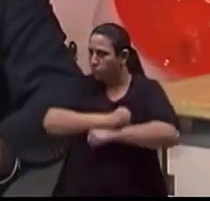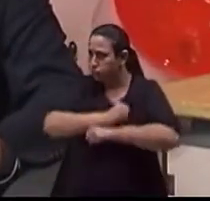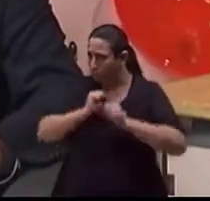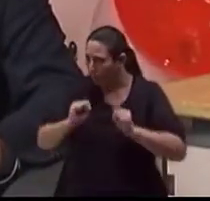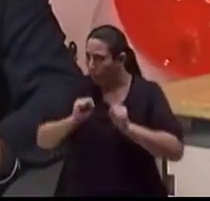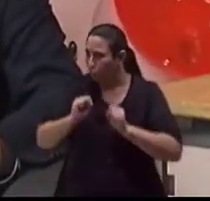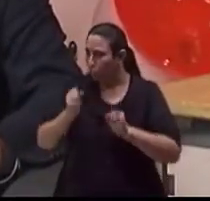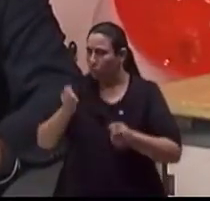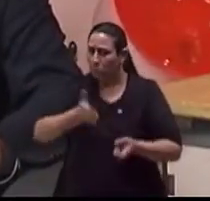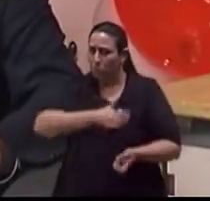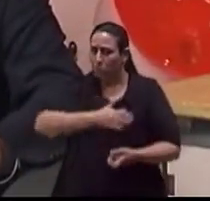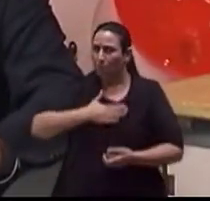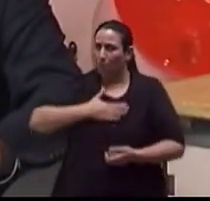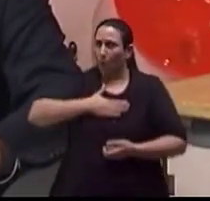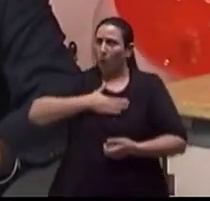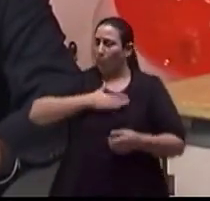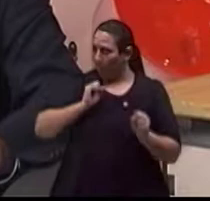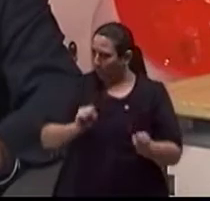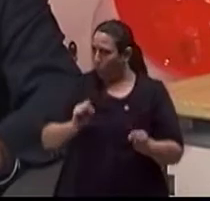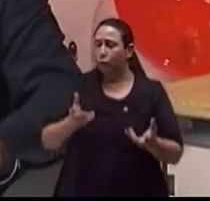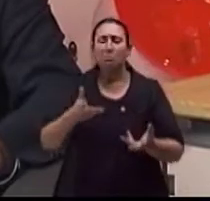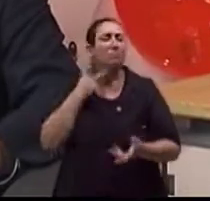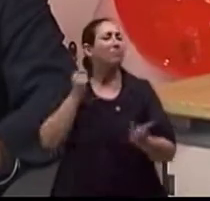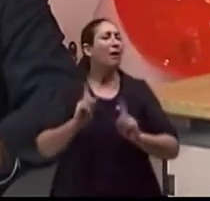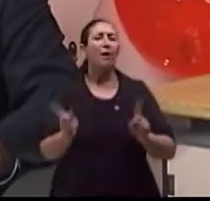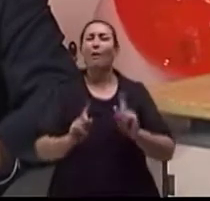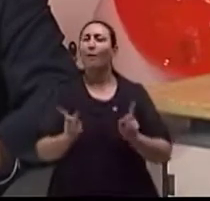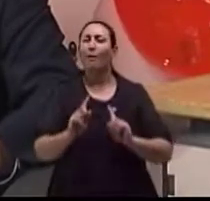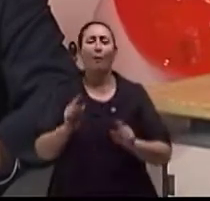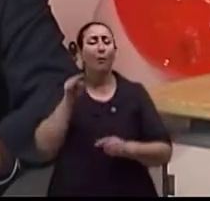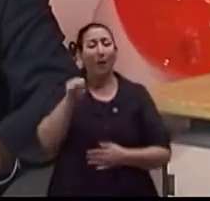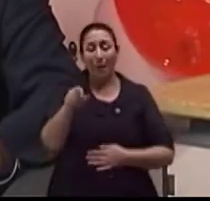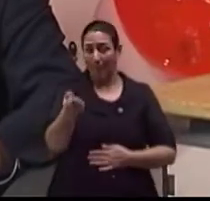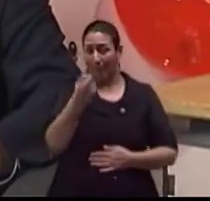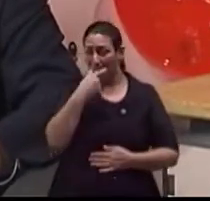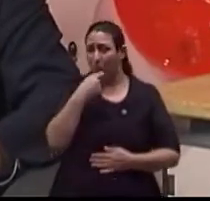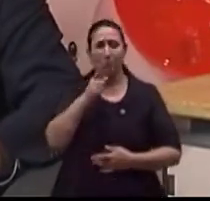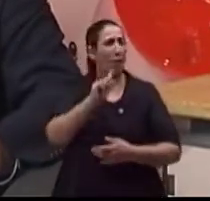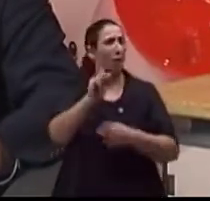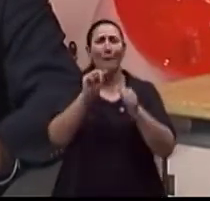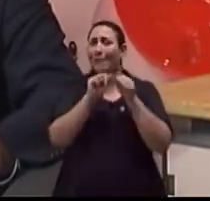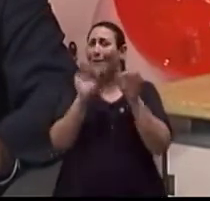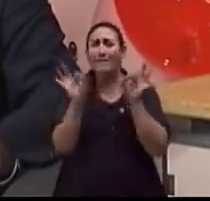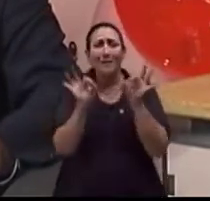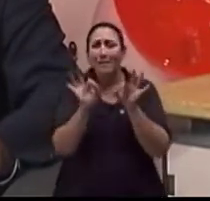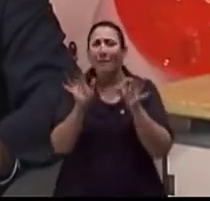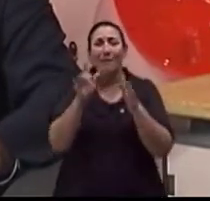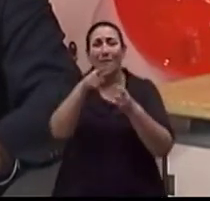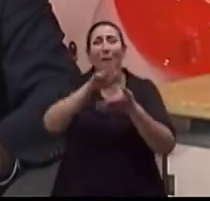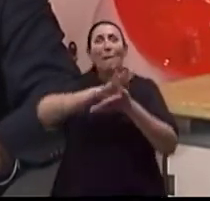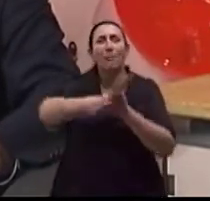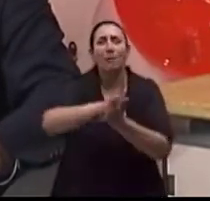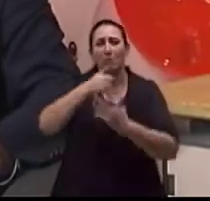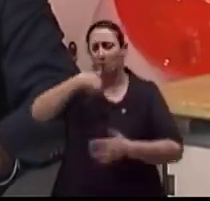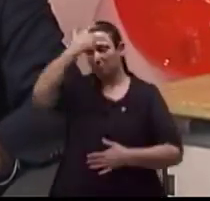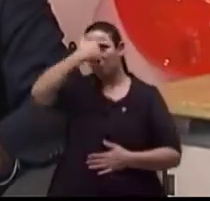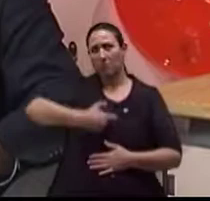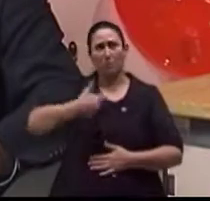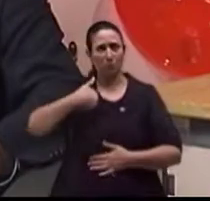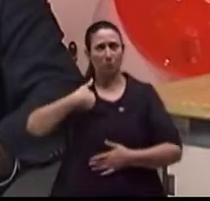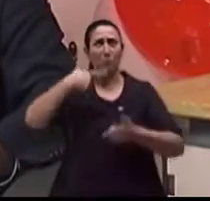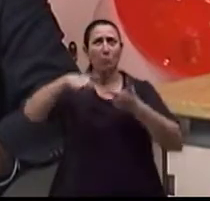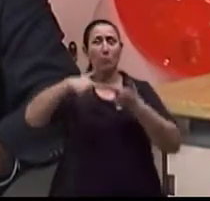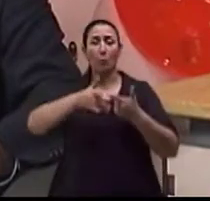O importante a gente desmistificar aqui para as pessoas é que essa medicação não vai causar infarto em quem não tem